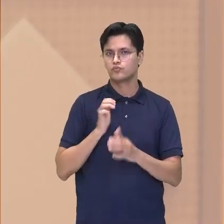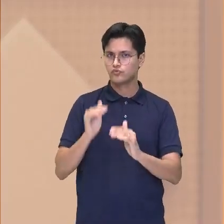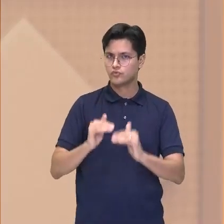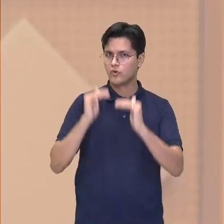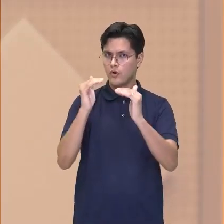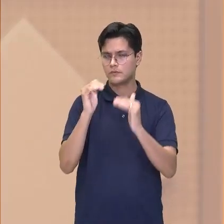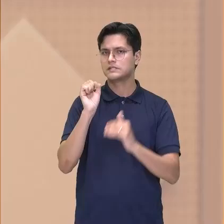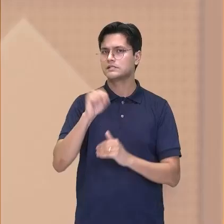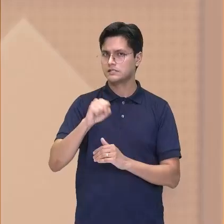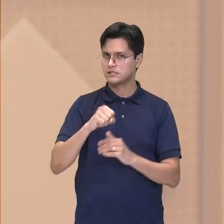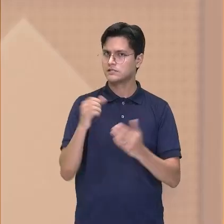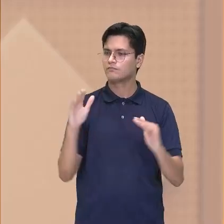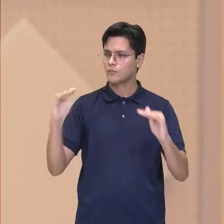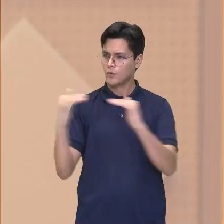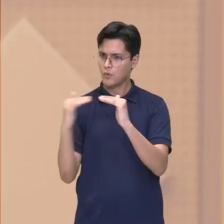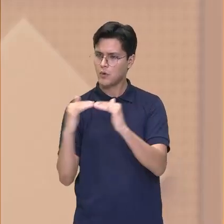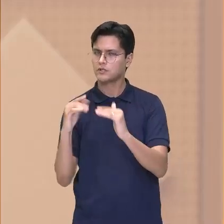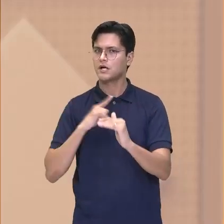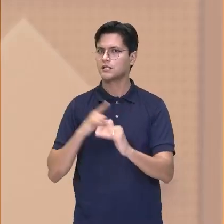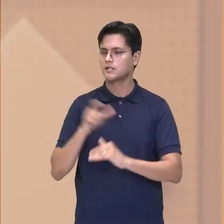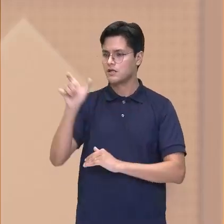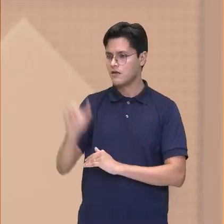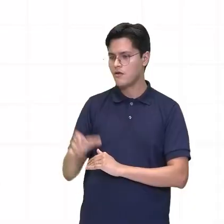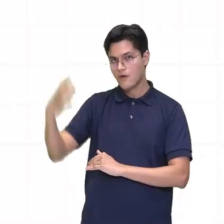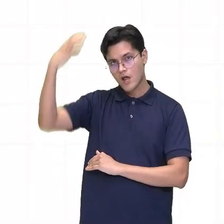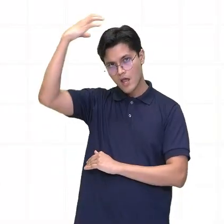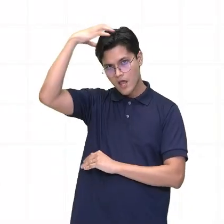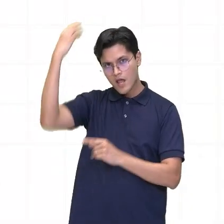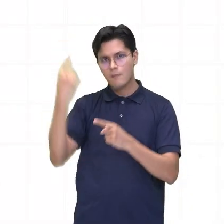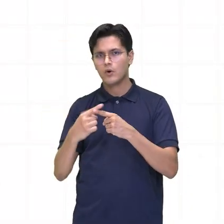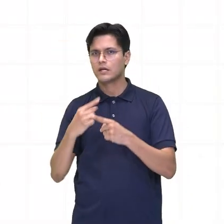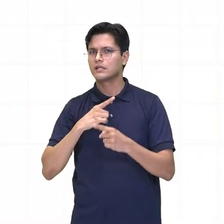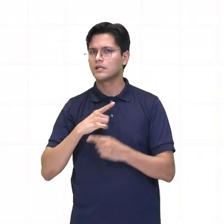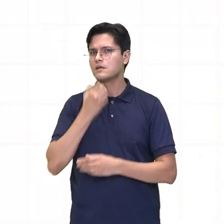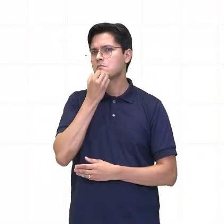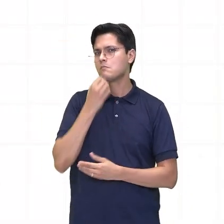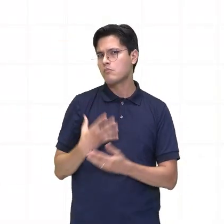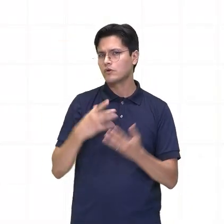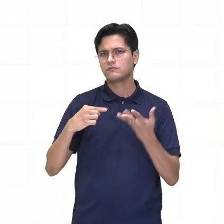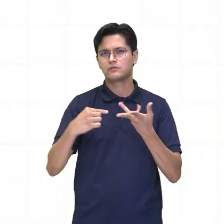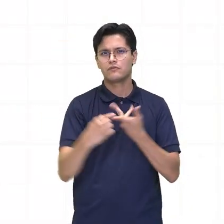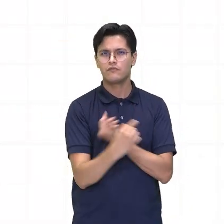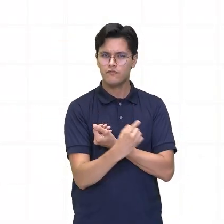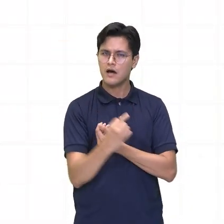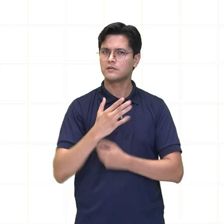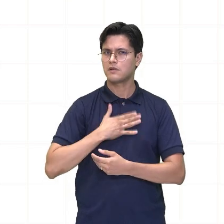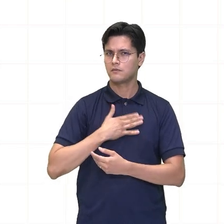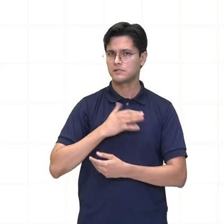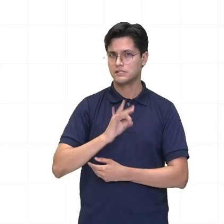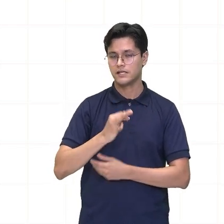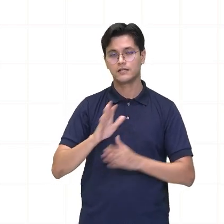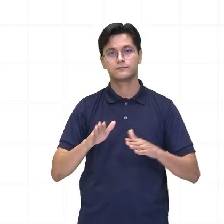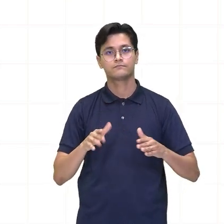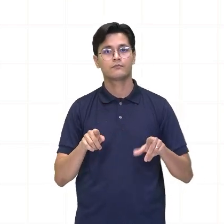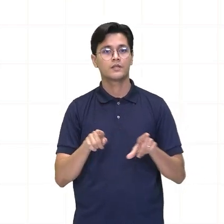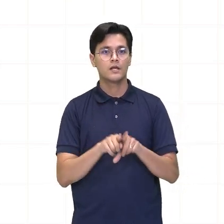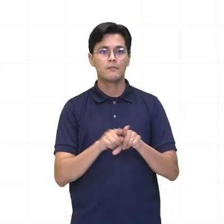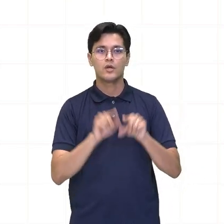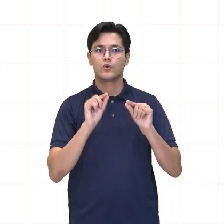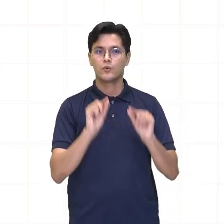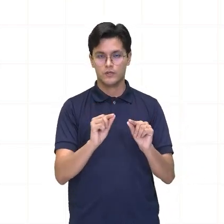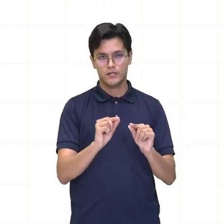benefícios para si mesmos. E aos servos e aos camponeses, por que eles interessavam-se por